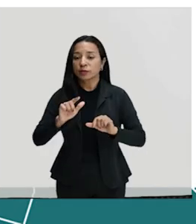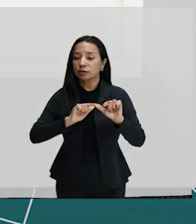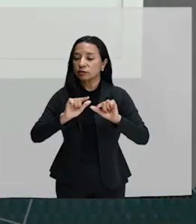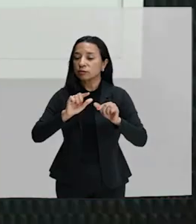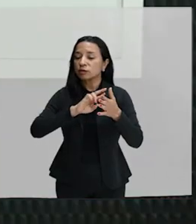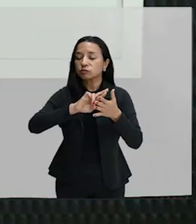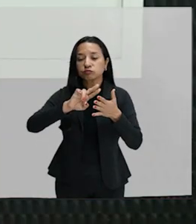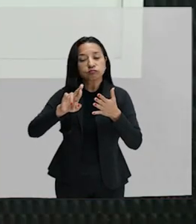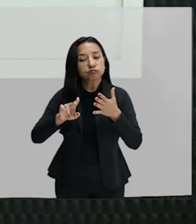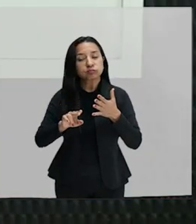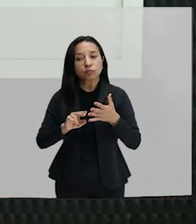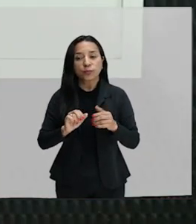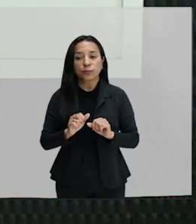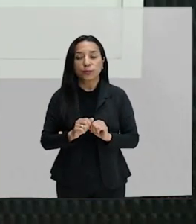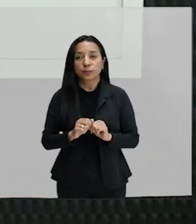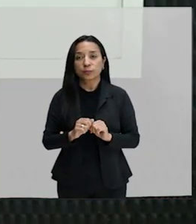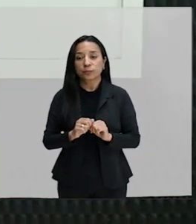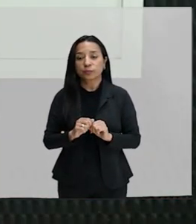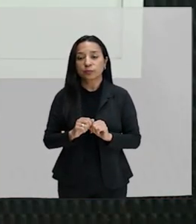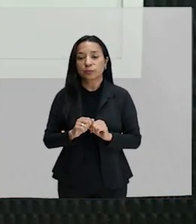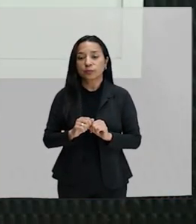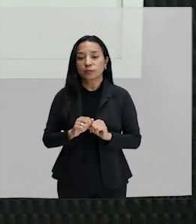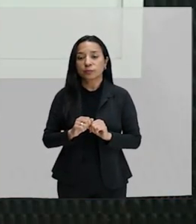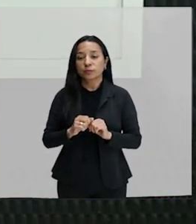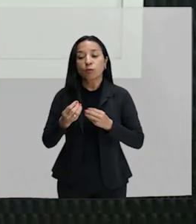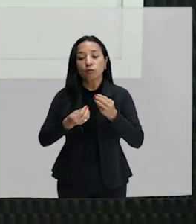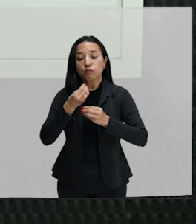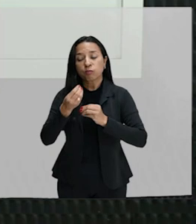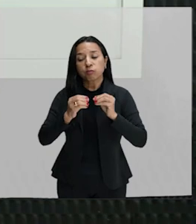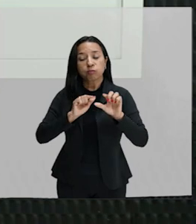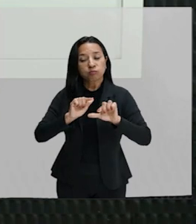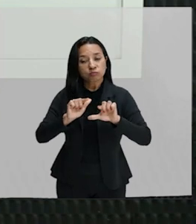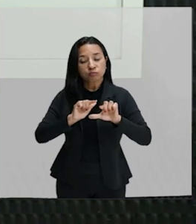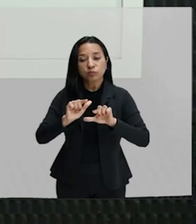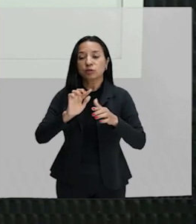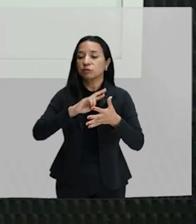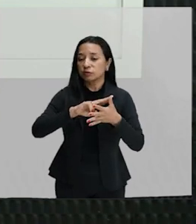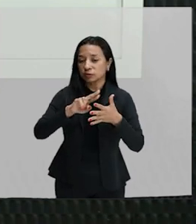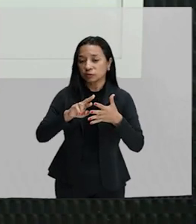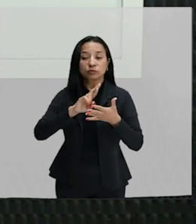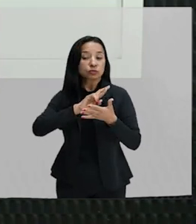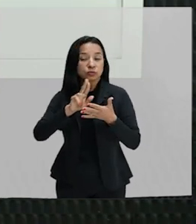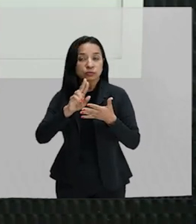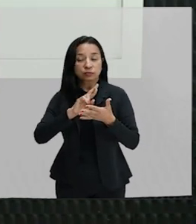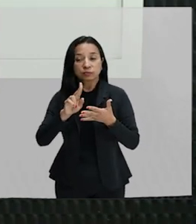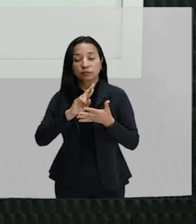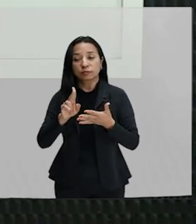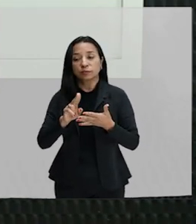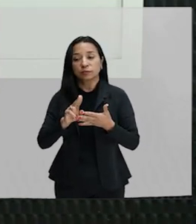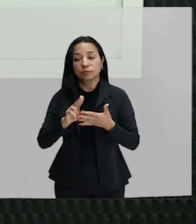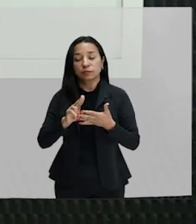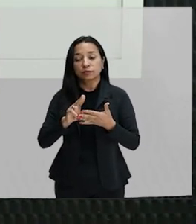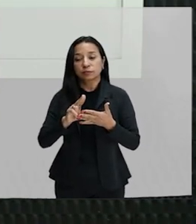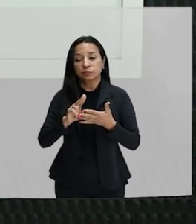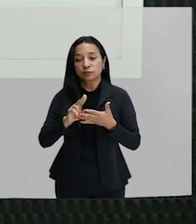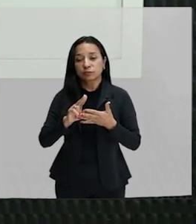variações certo a forma de trabalhar com variação ela se difere um pouquinho da